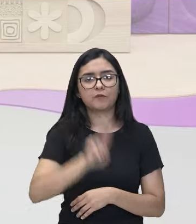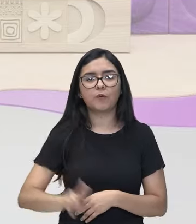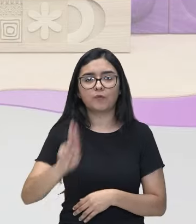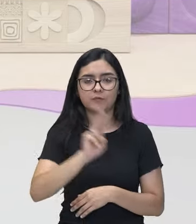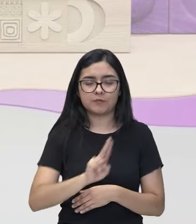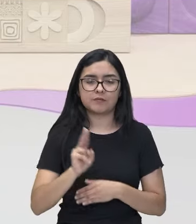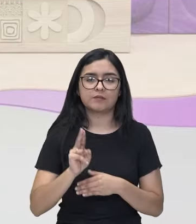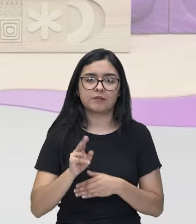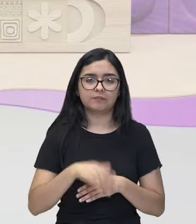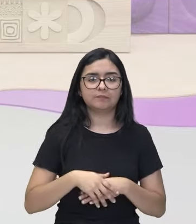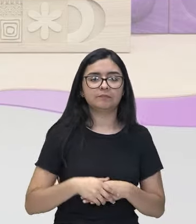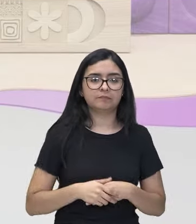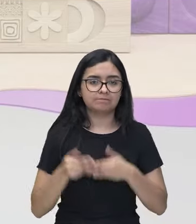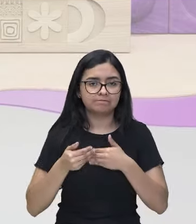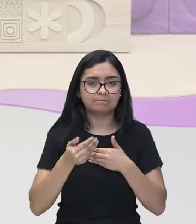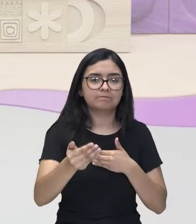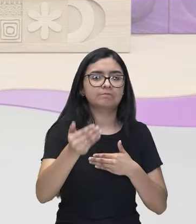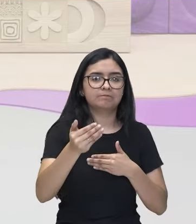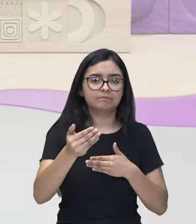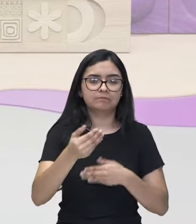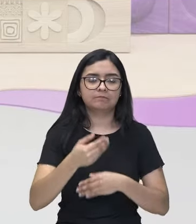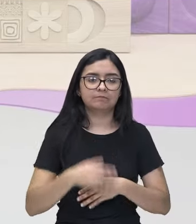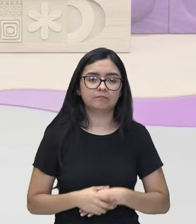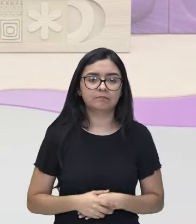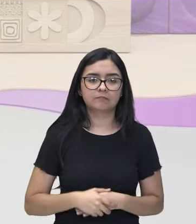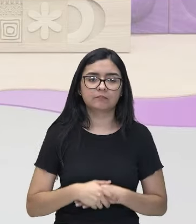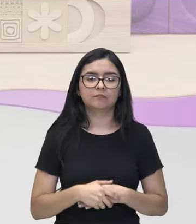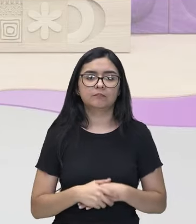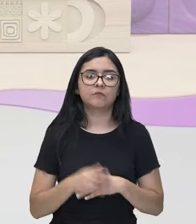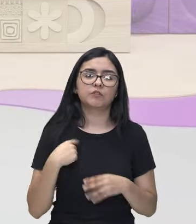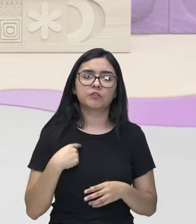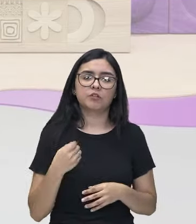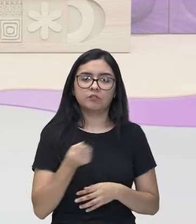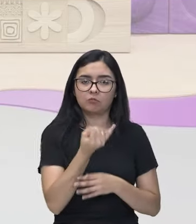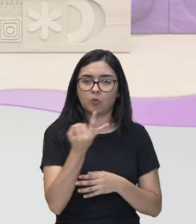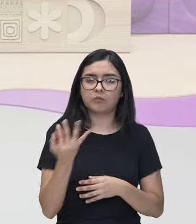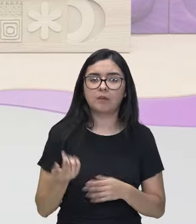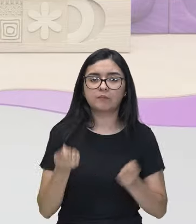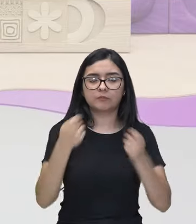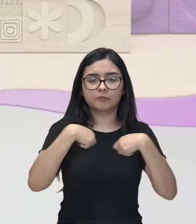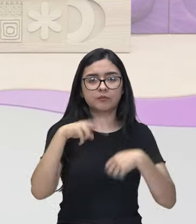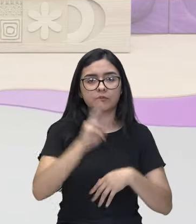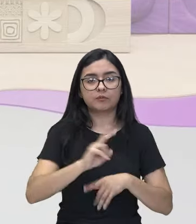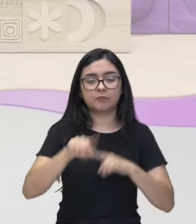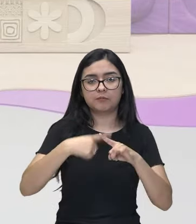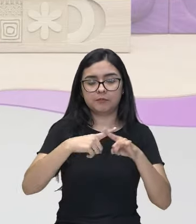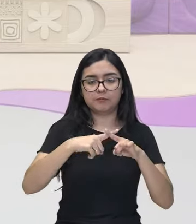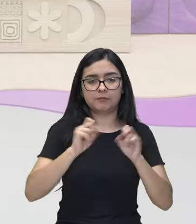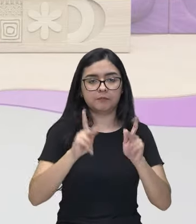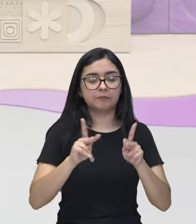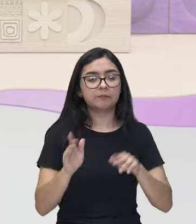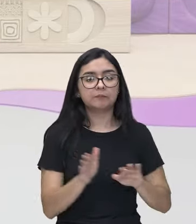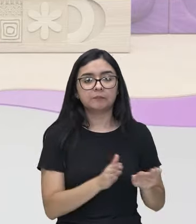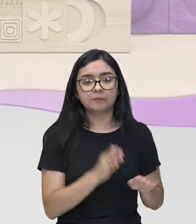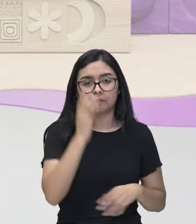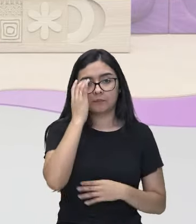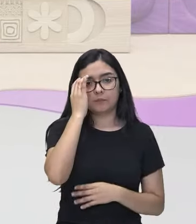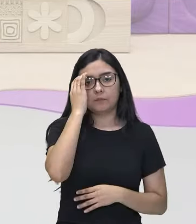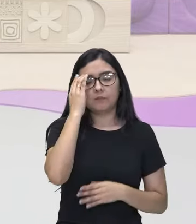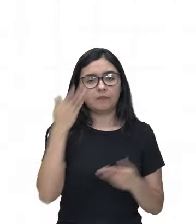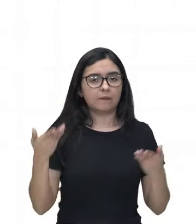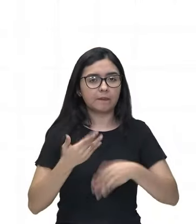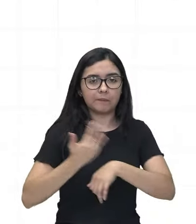da sua vida acadêmica, tá? Essa ideia aí de contar possibilidades utilizando a multiplicação, beleza? Bom, vamos agora